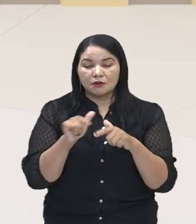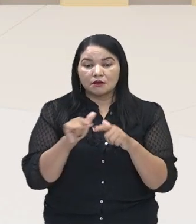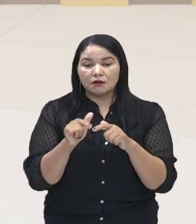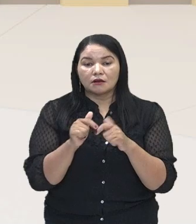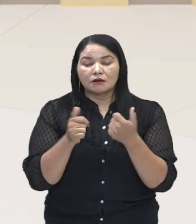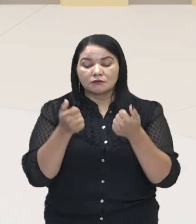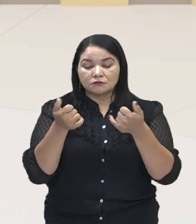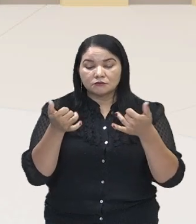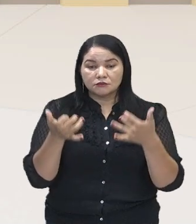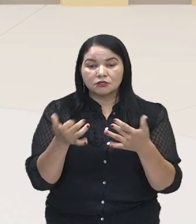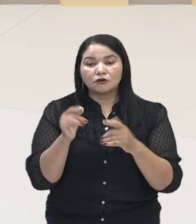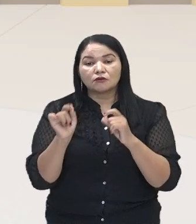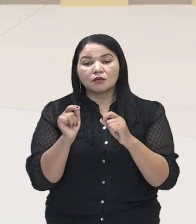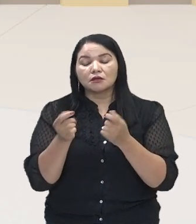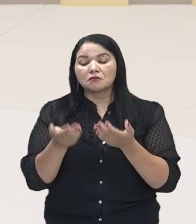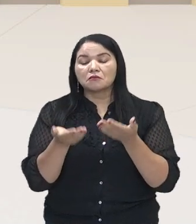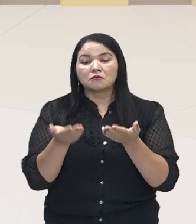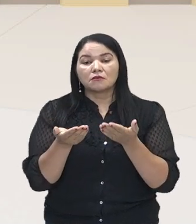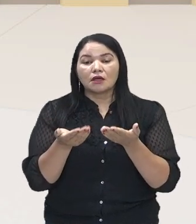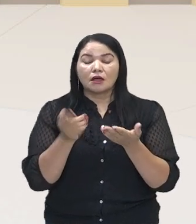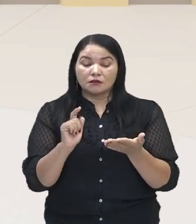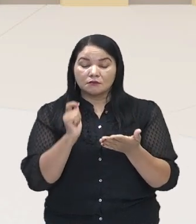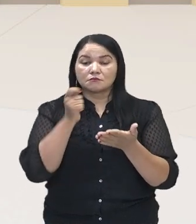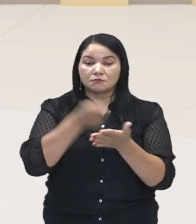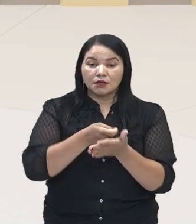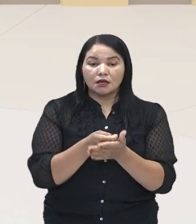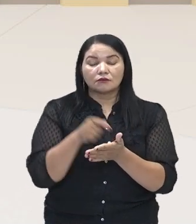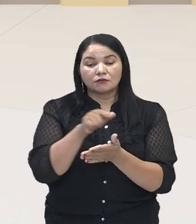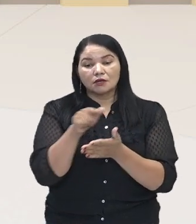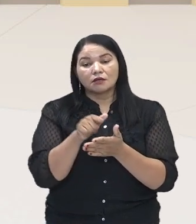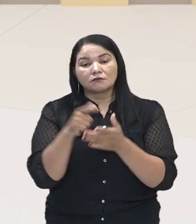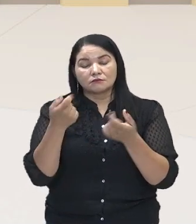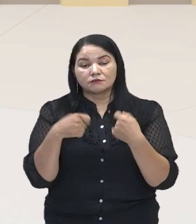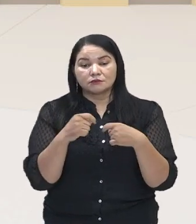e se esse serviço que está sendo pago está sendo